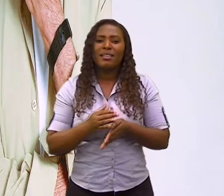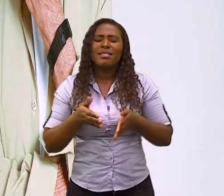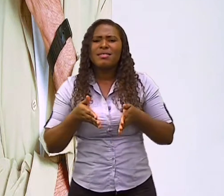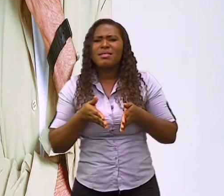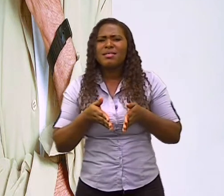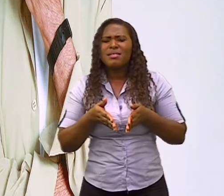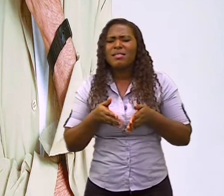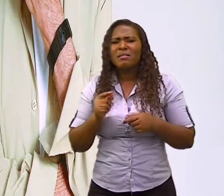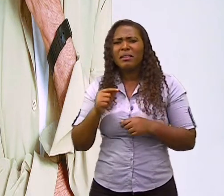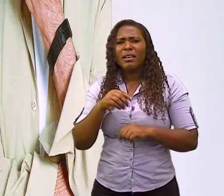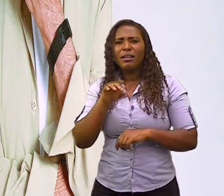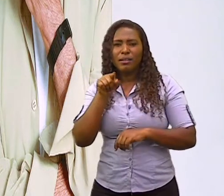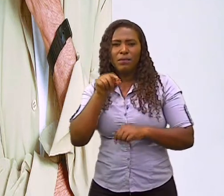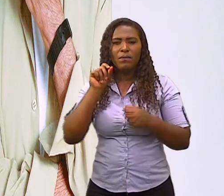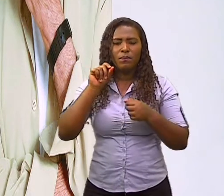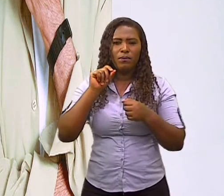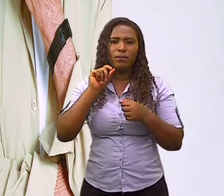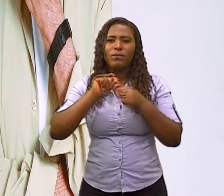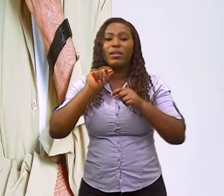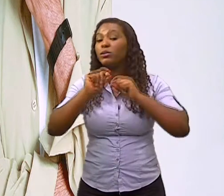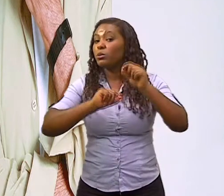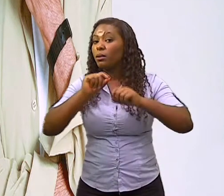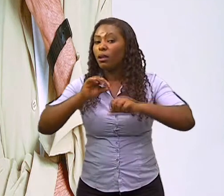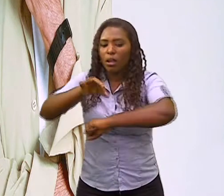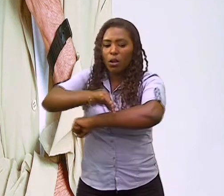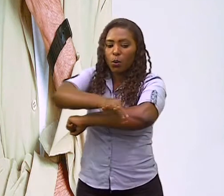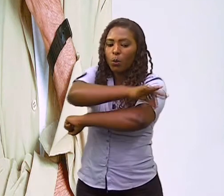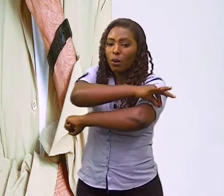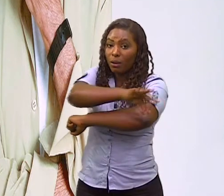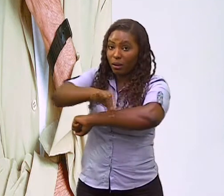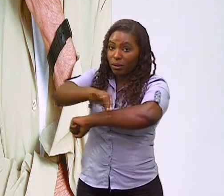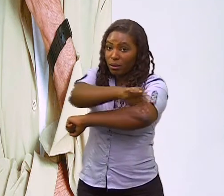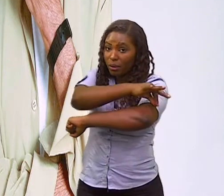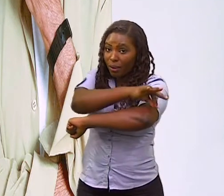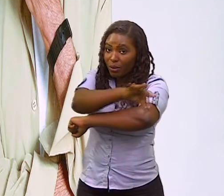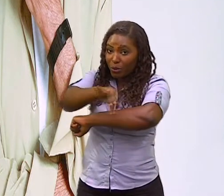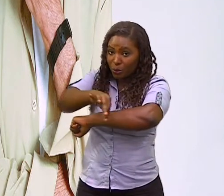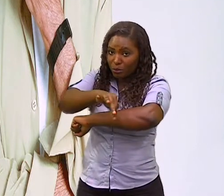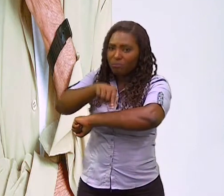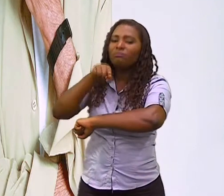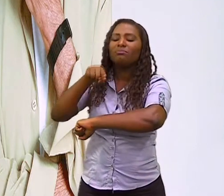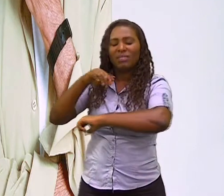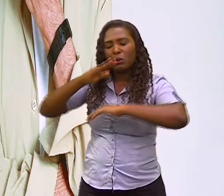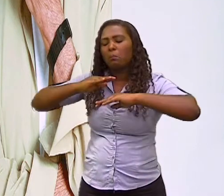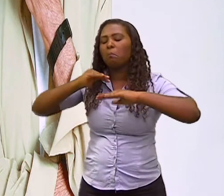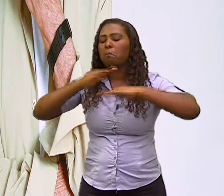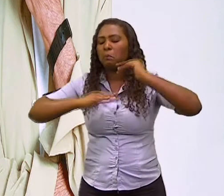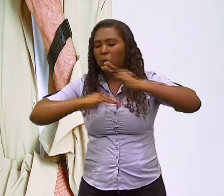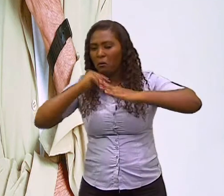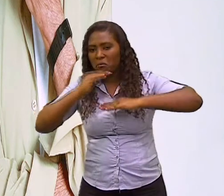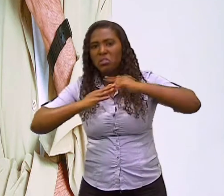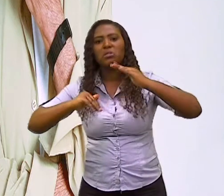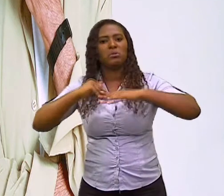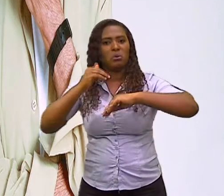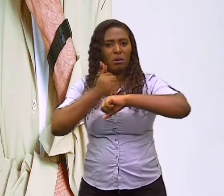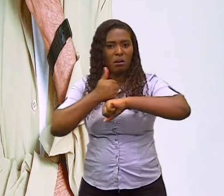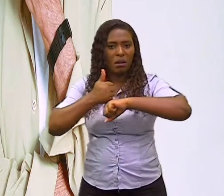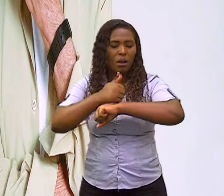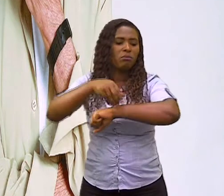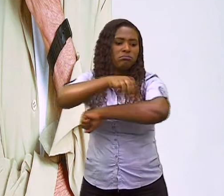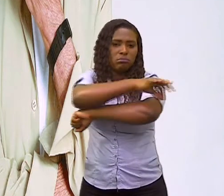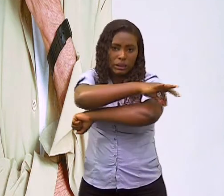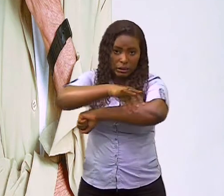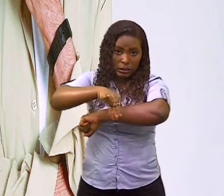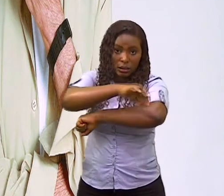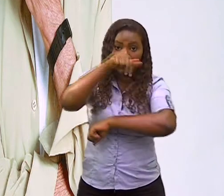E foi um grande arquiteto brasileiro, considerado uma das figuras-chave no desenvolvimento da arquitetura modernista. Niemeyer foi mais